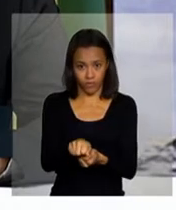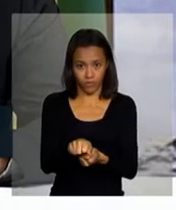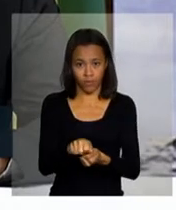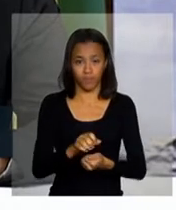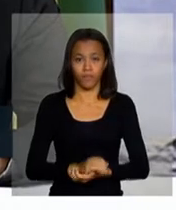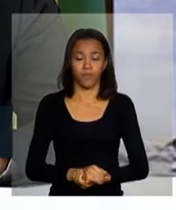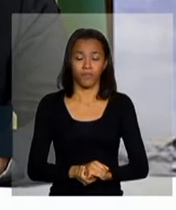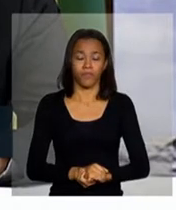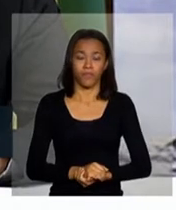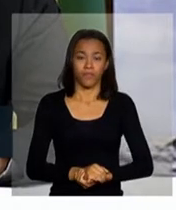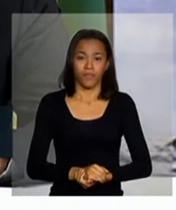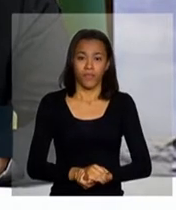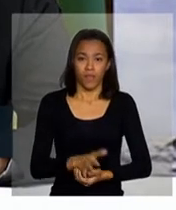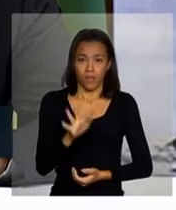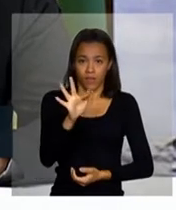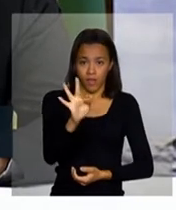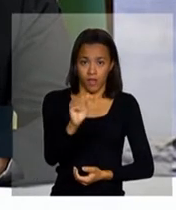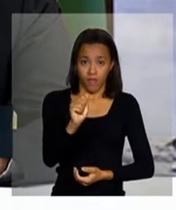FAO